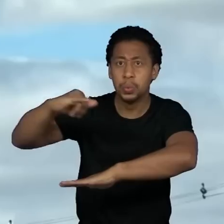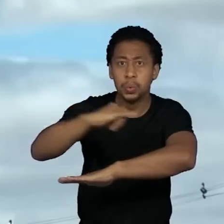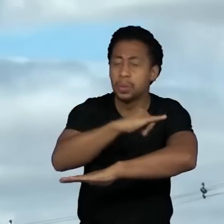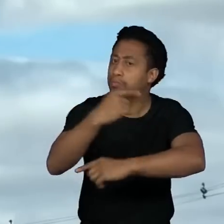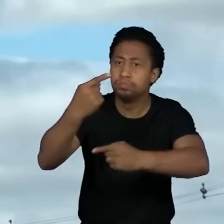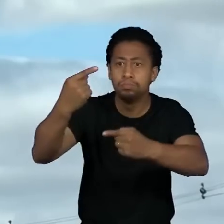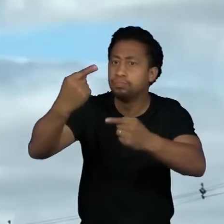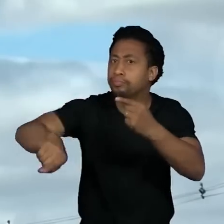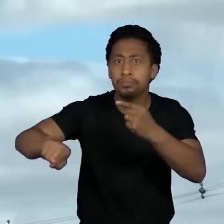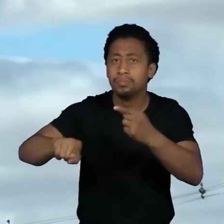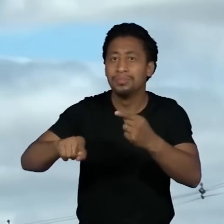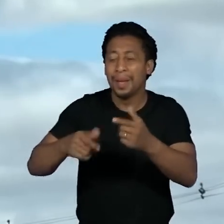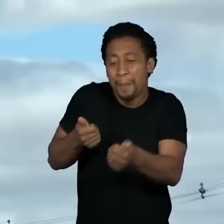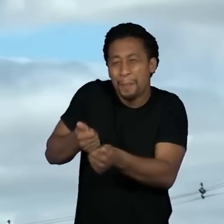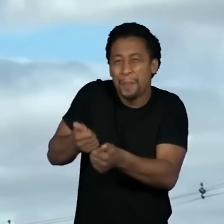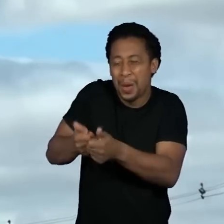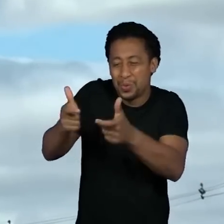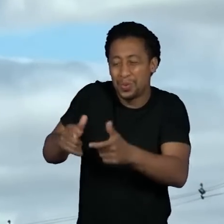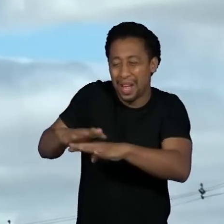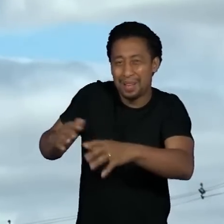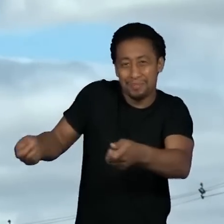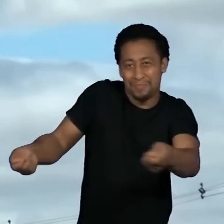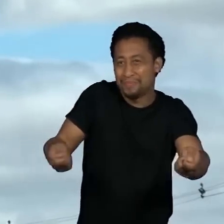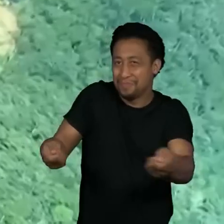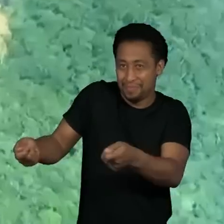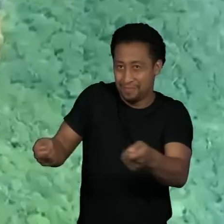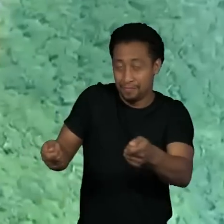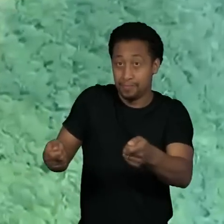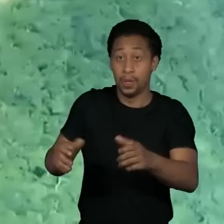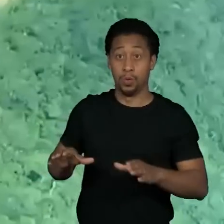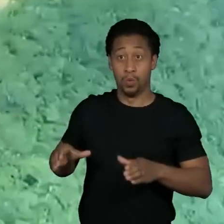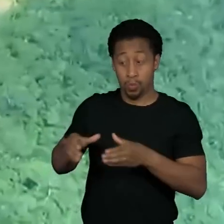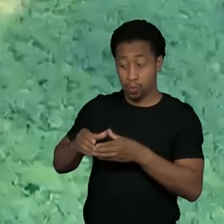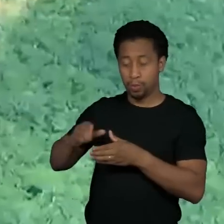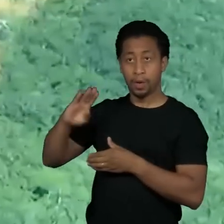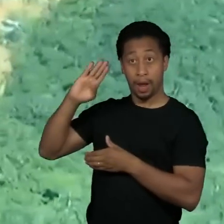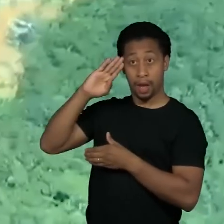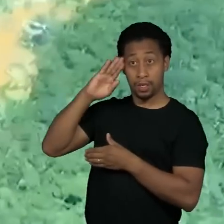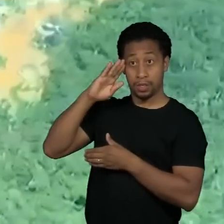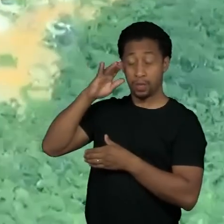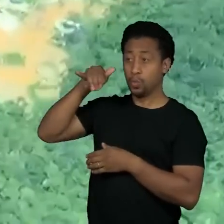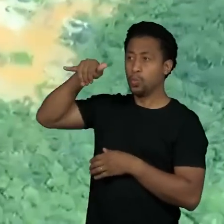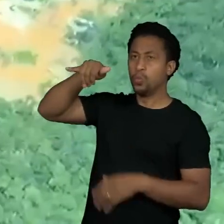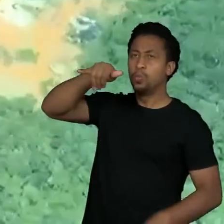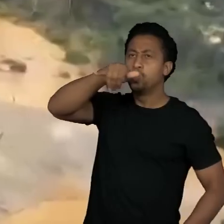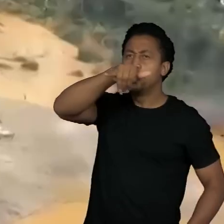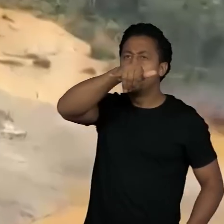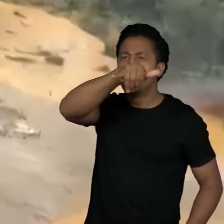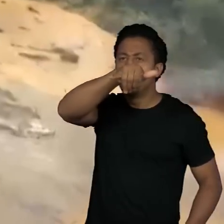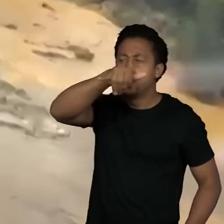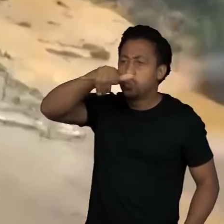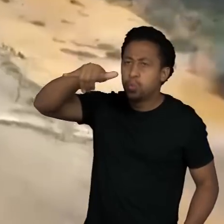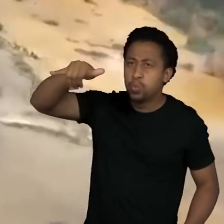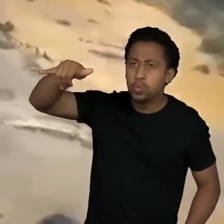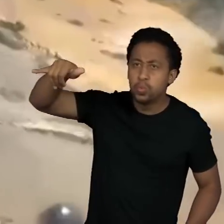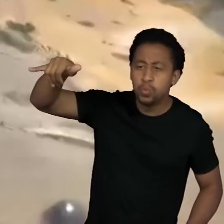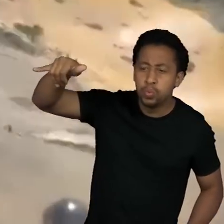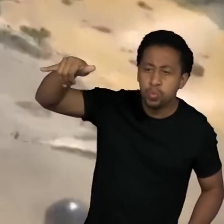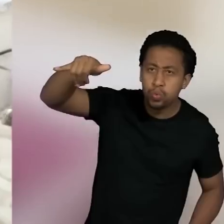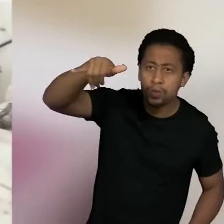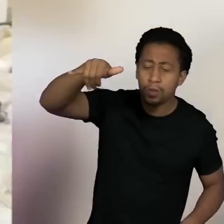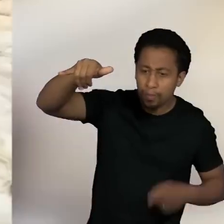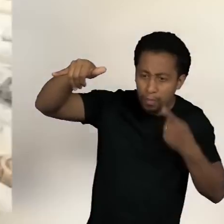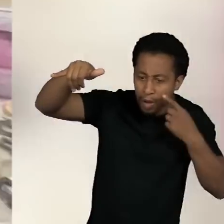ilegal. A Força Aérea Brasileira liberou voos particulares durante uma semana para que os garimpeiros saiam da terra